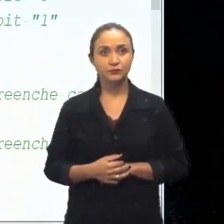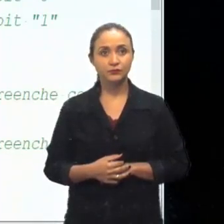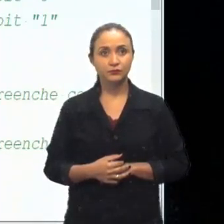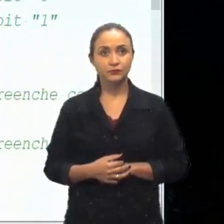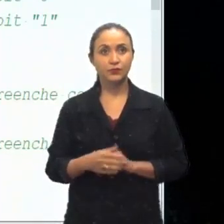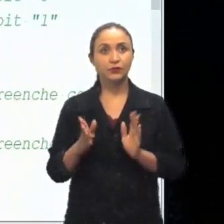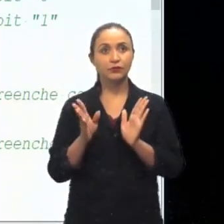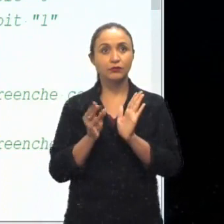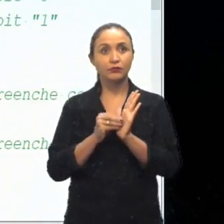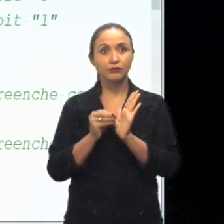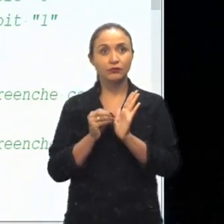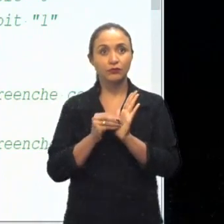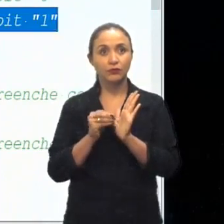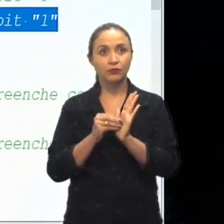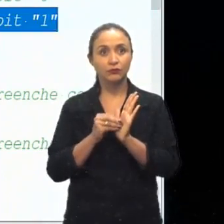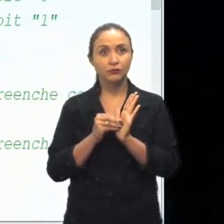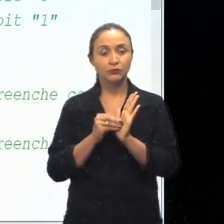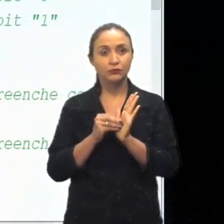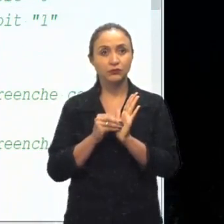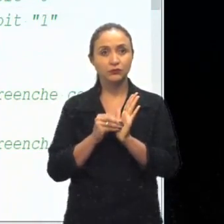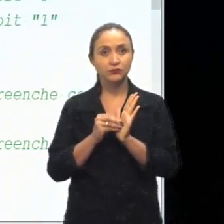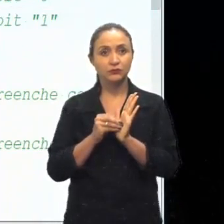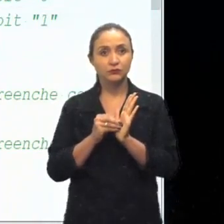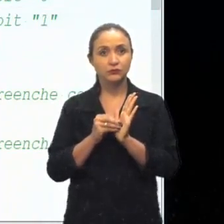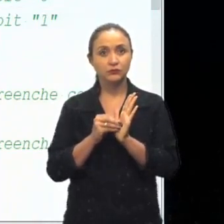Só faltou automatizar